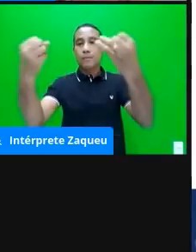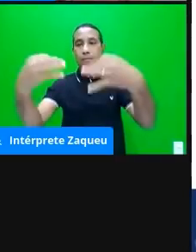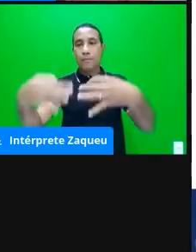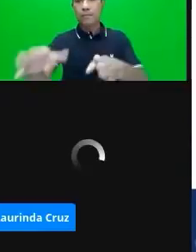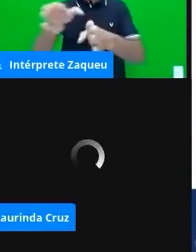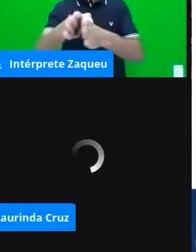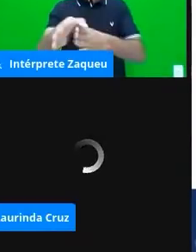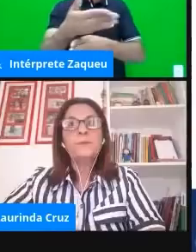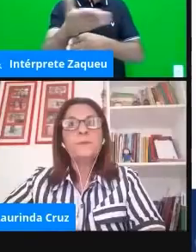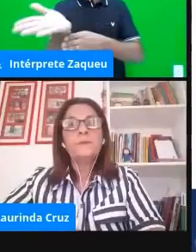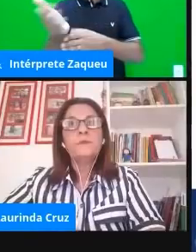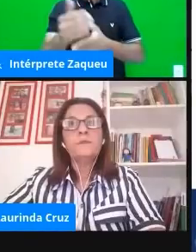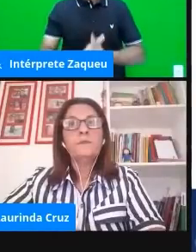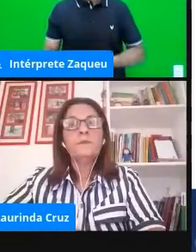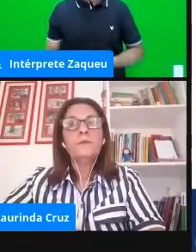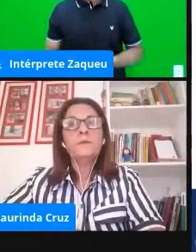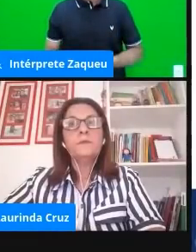vocês.